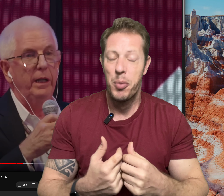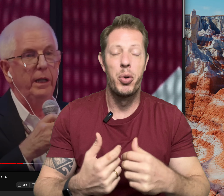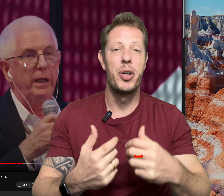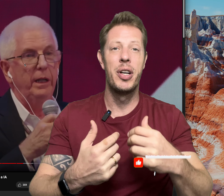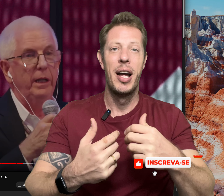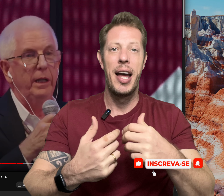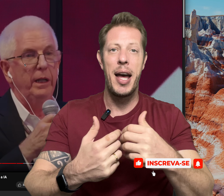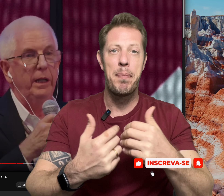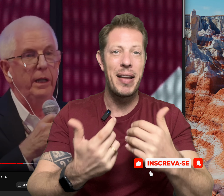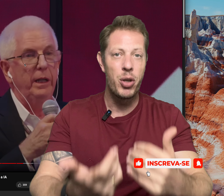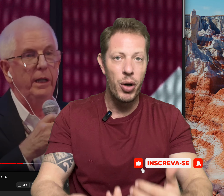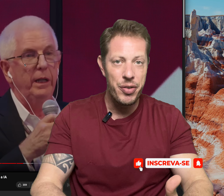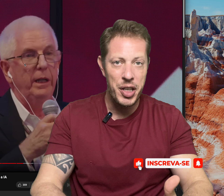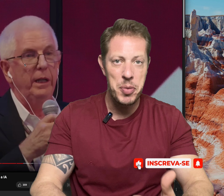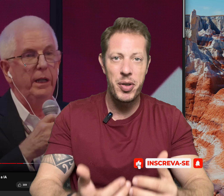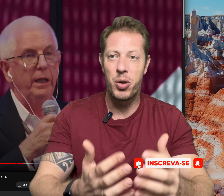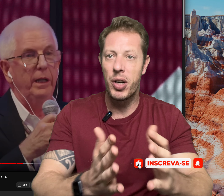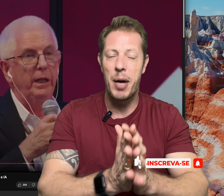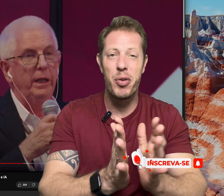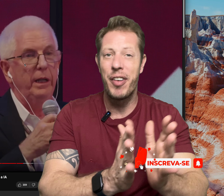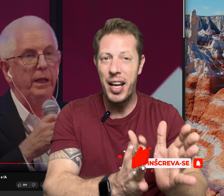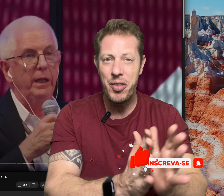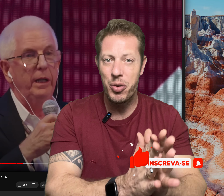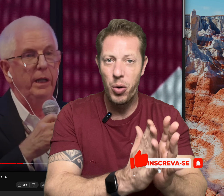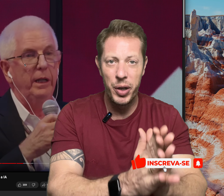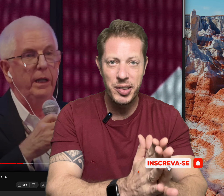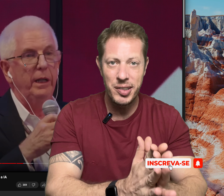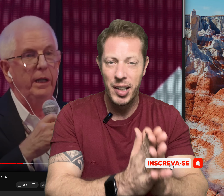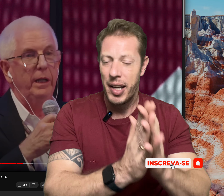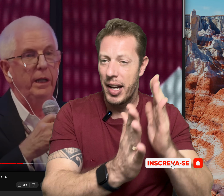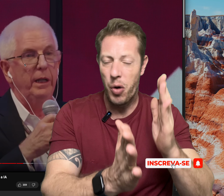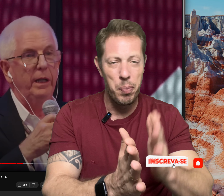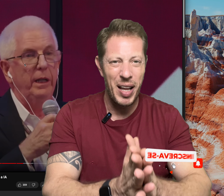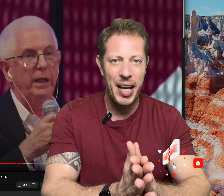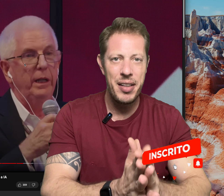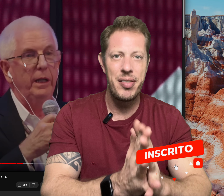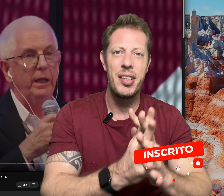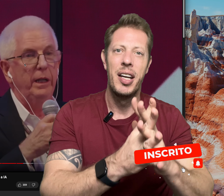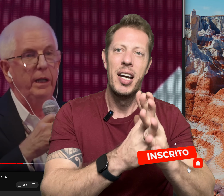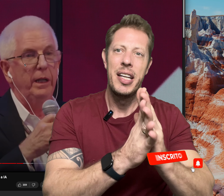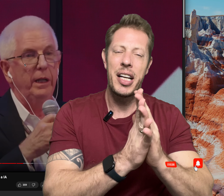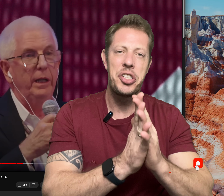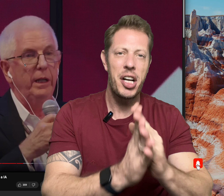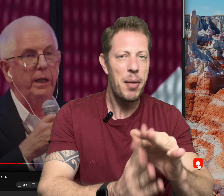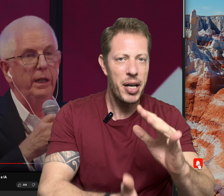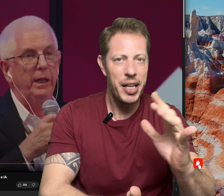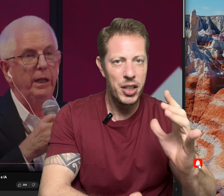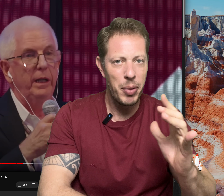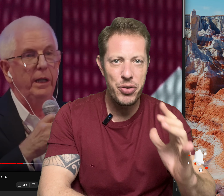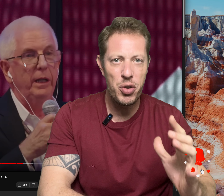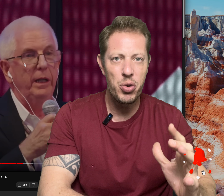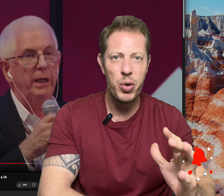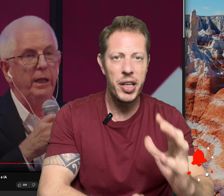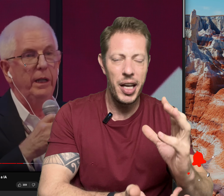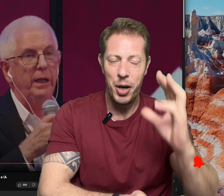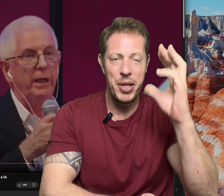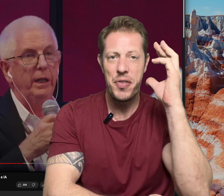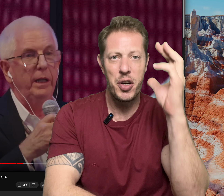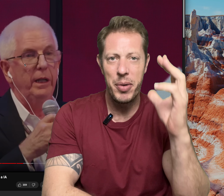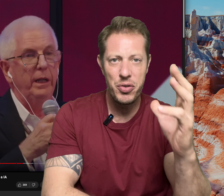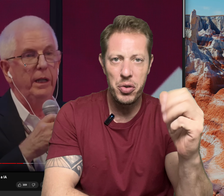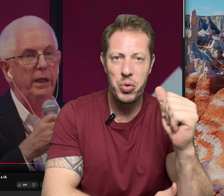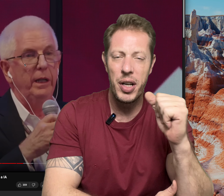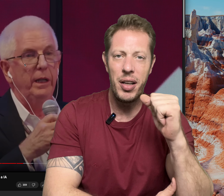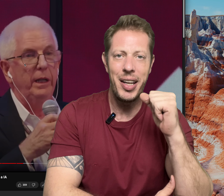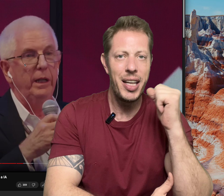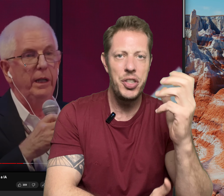nossas, padrões que a gente precisa colocar, por várias coisas, compliance, e a gente acaba criando uma estrutura que realmente